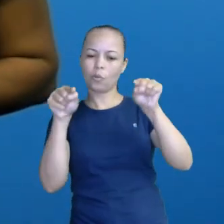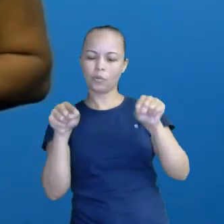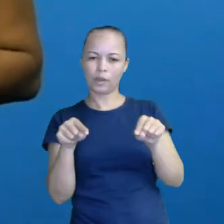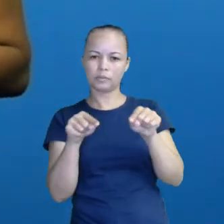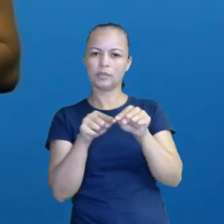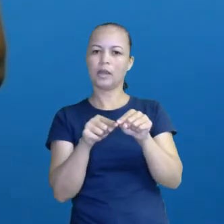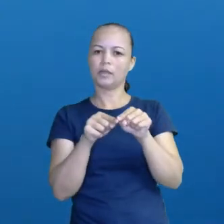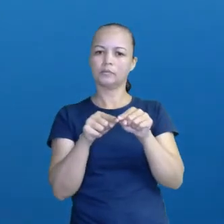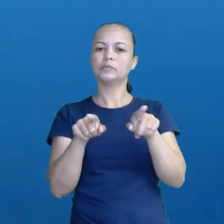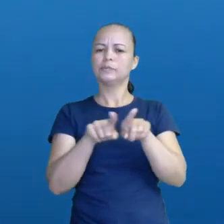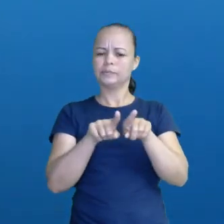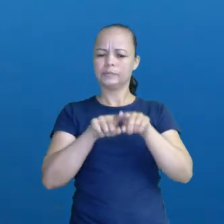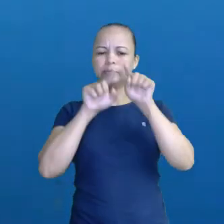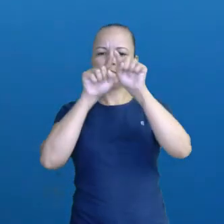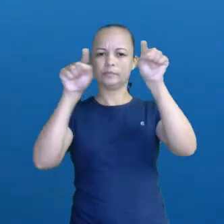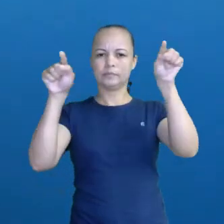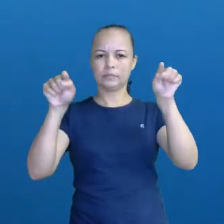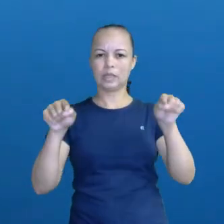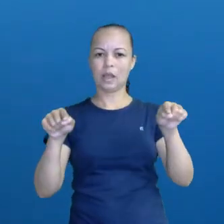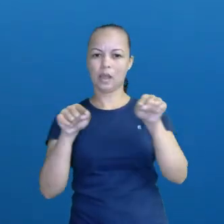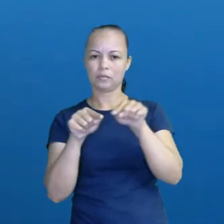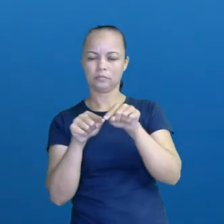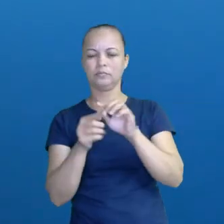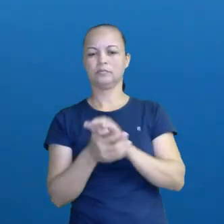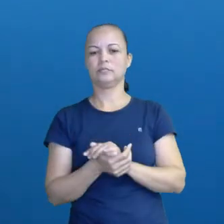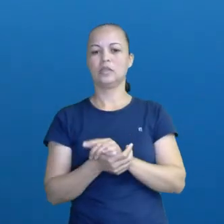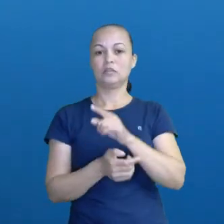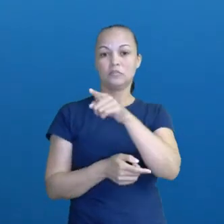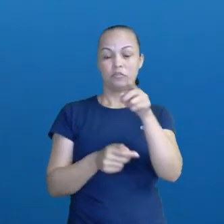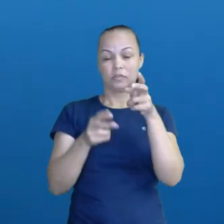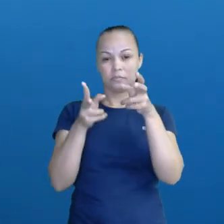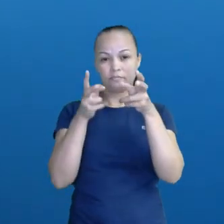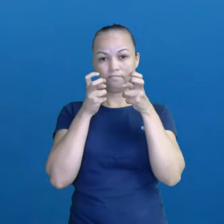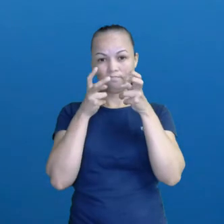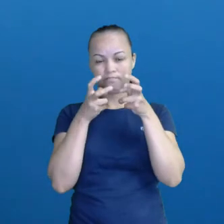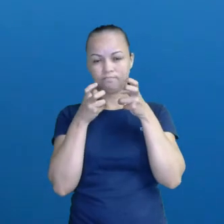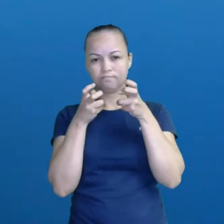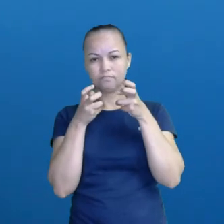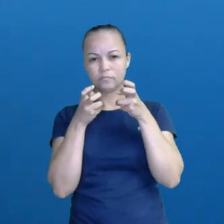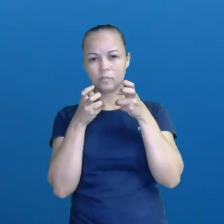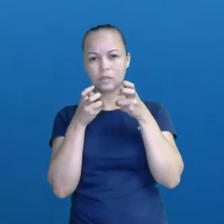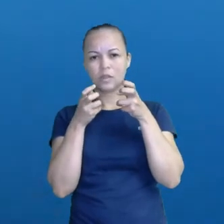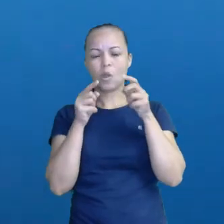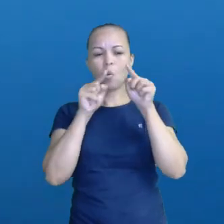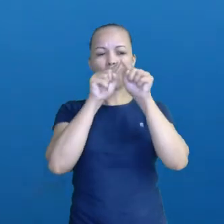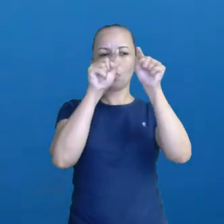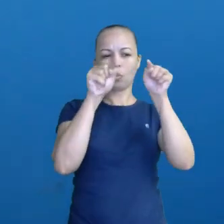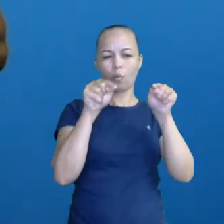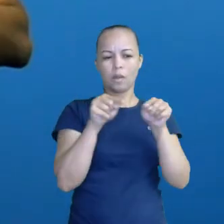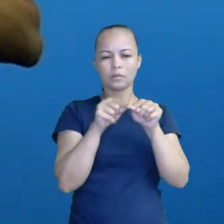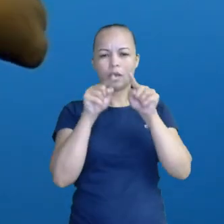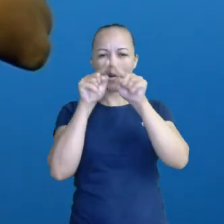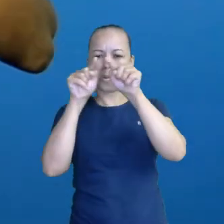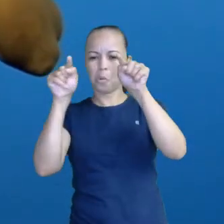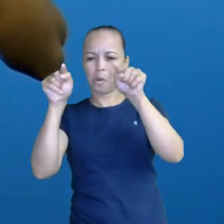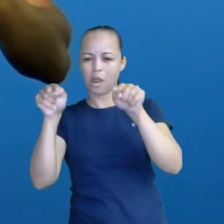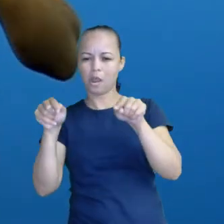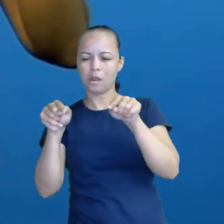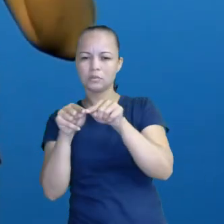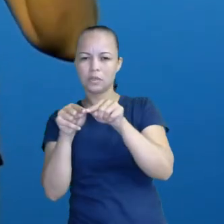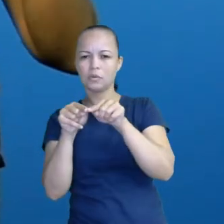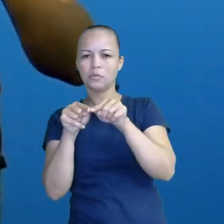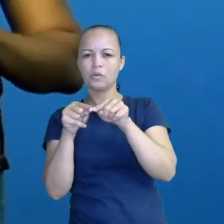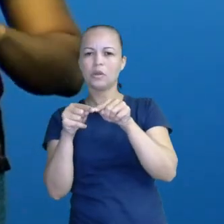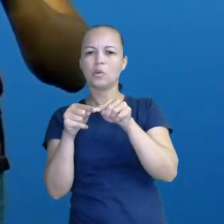quadrado e o retângulo só que se você observou que o quadrado é um retângulo a